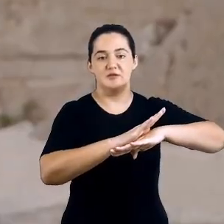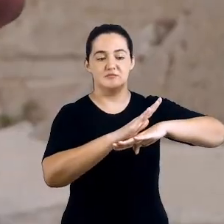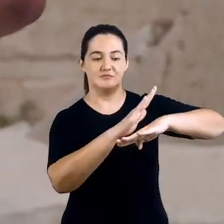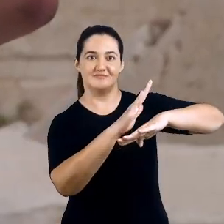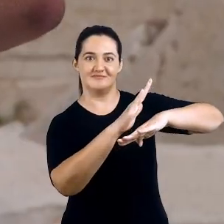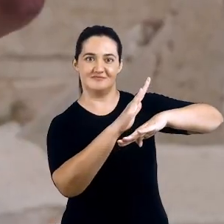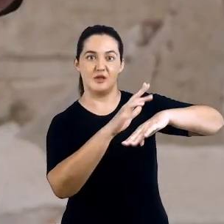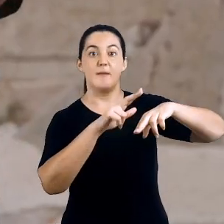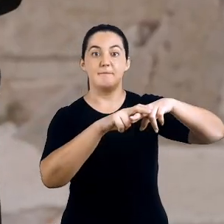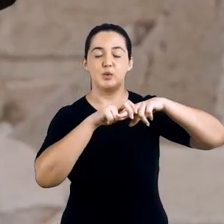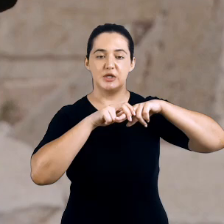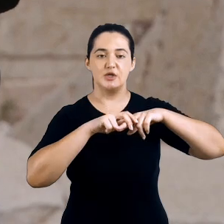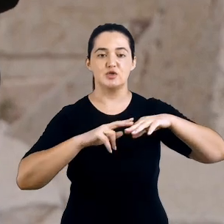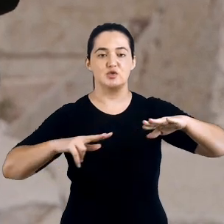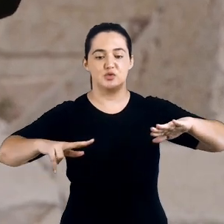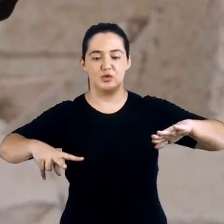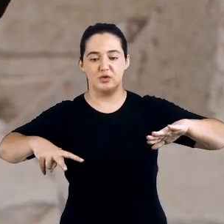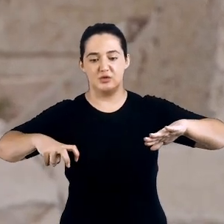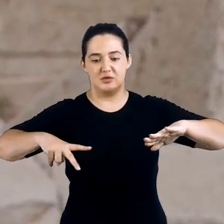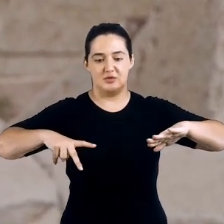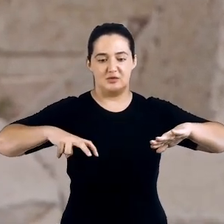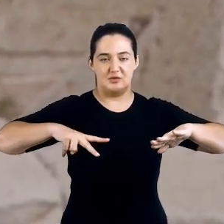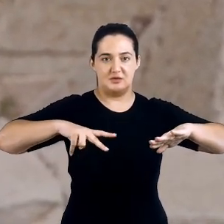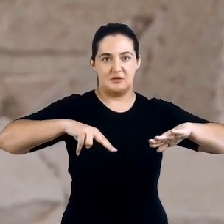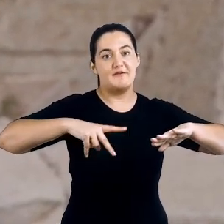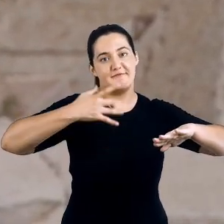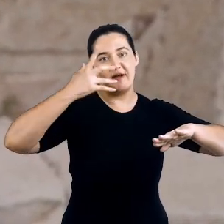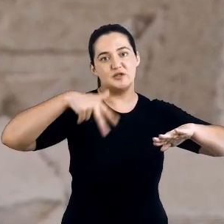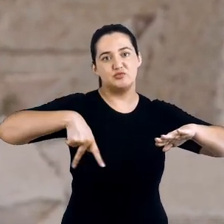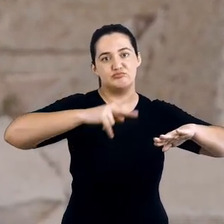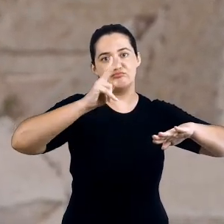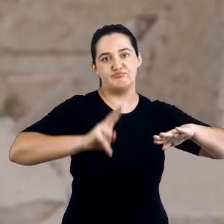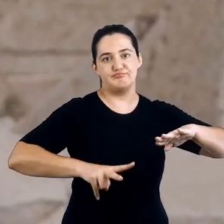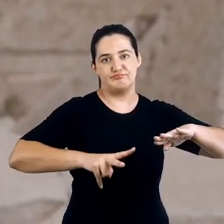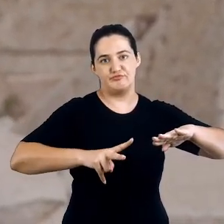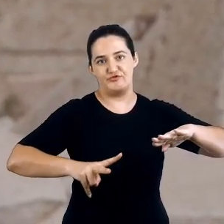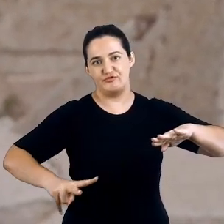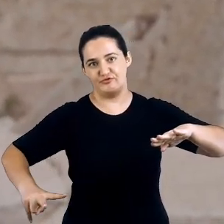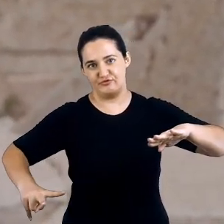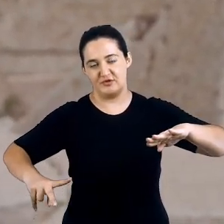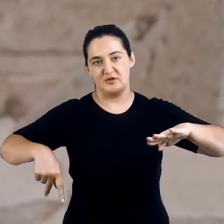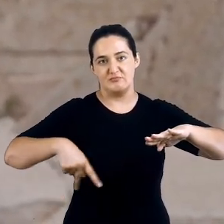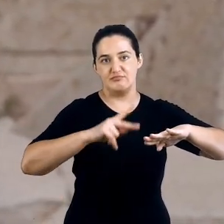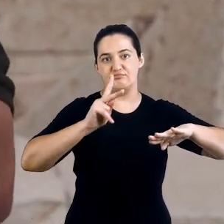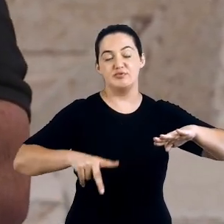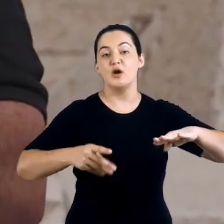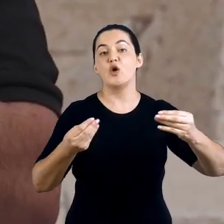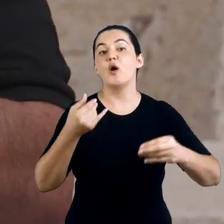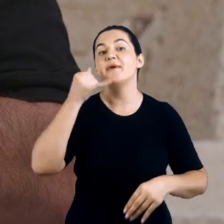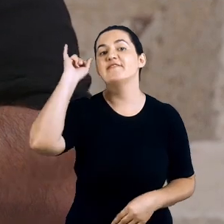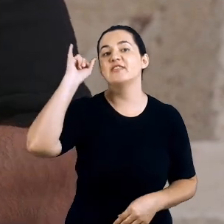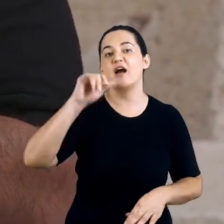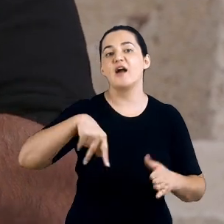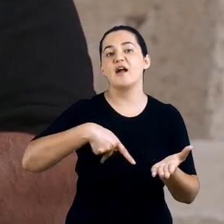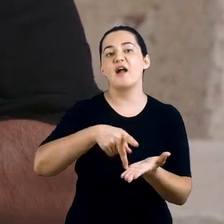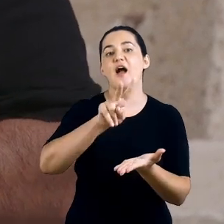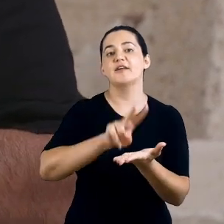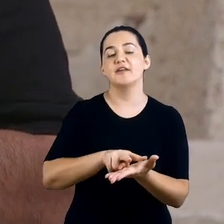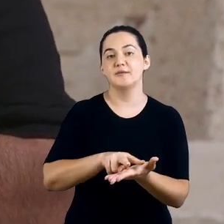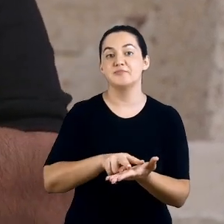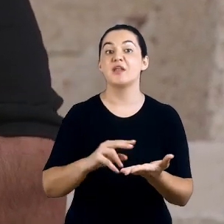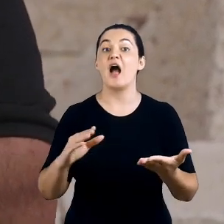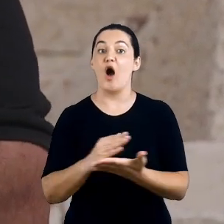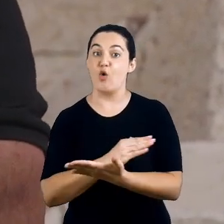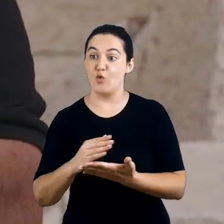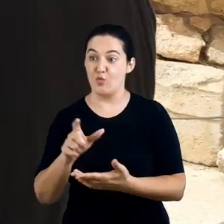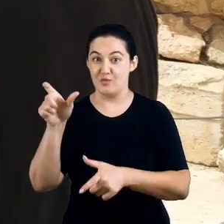ela era inclinada. Por isso, quando se sobe, há uma grande chance de escorregar e cair. Como evitar isso? As